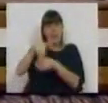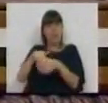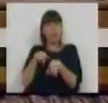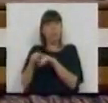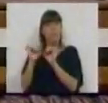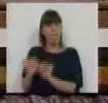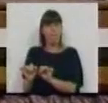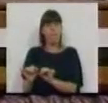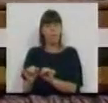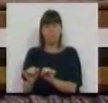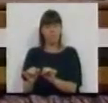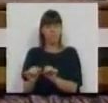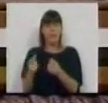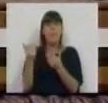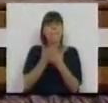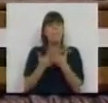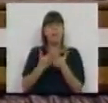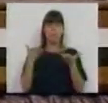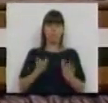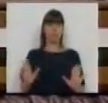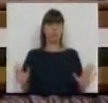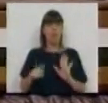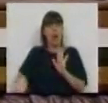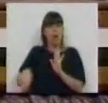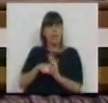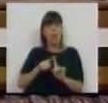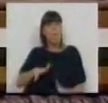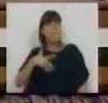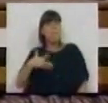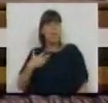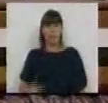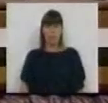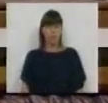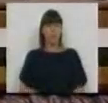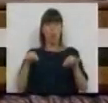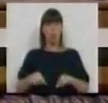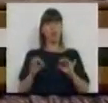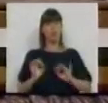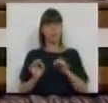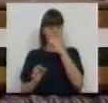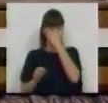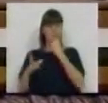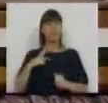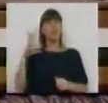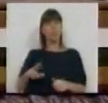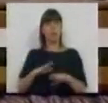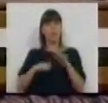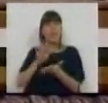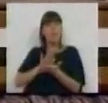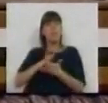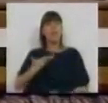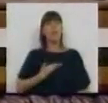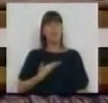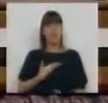políticos, já nem os mercados os ajudam na chantagem do medo. Hoje mesmo, Portugal fez emissão